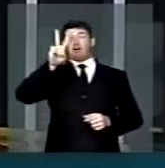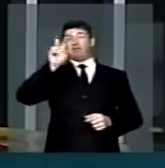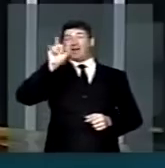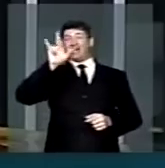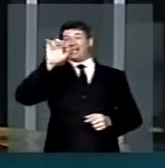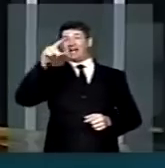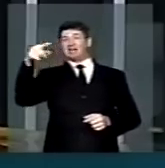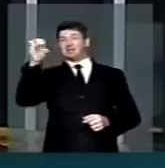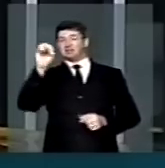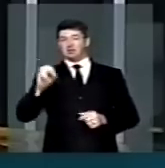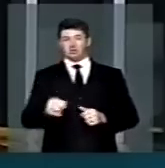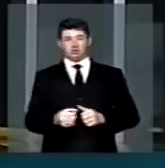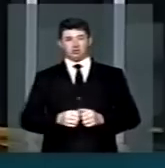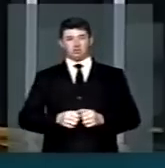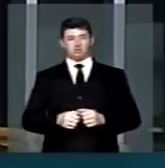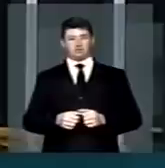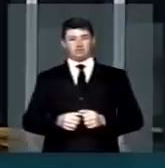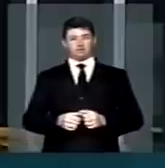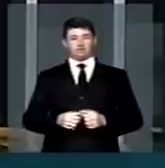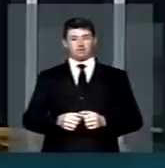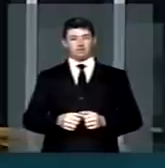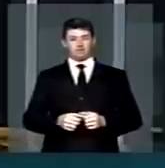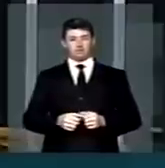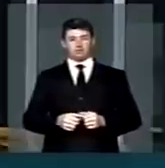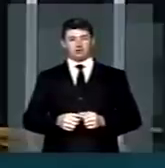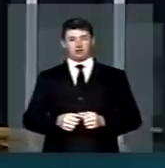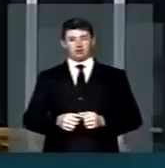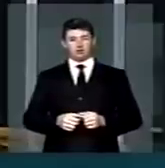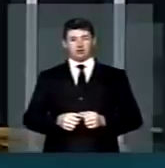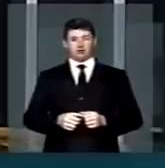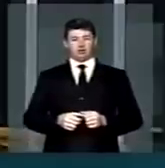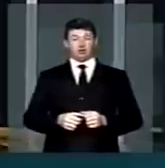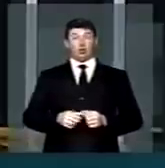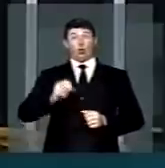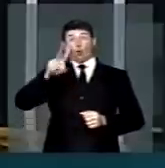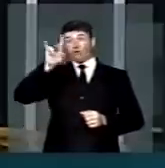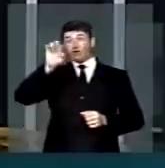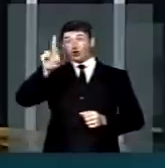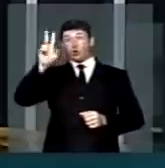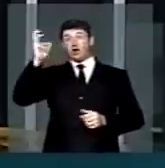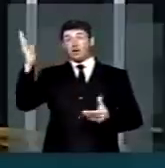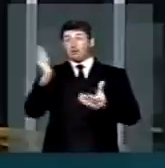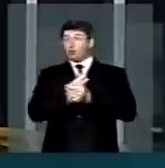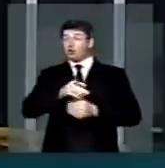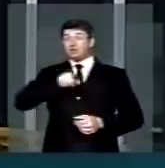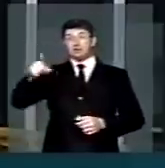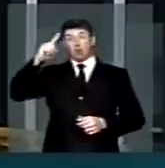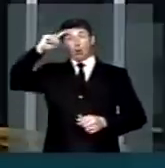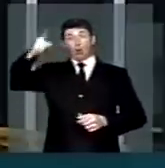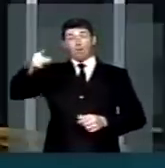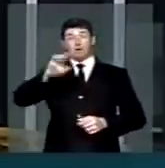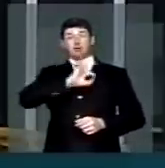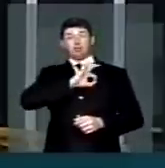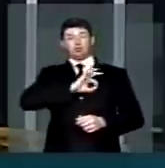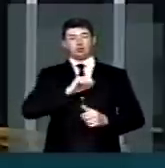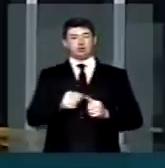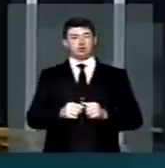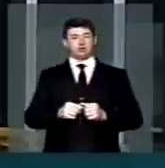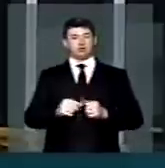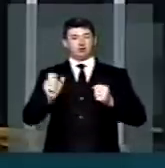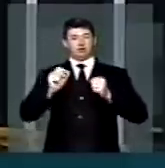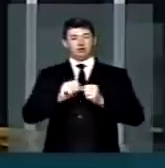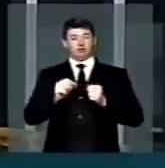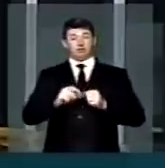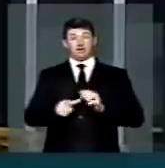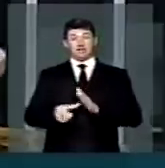O ouvidor da Polícia de São Paulo, querendo processar o próprio comando da PM, agiram antes